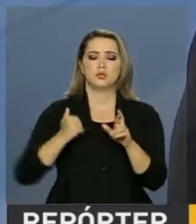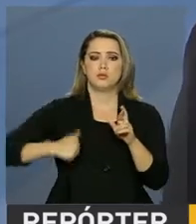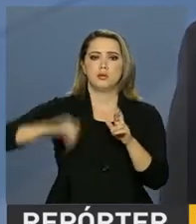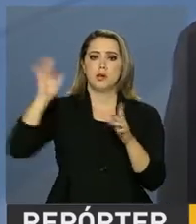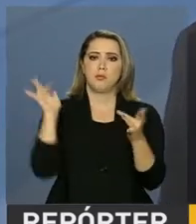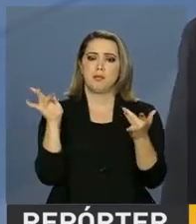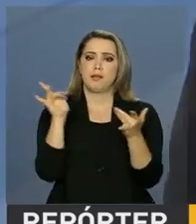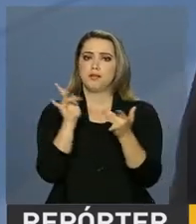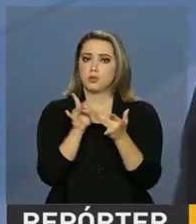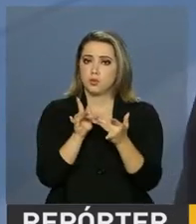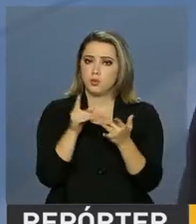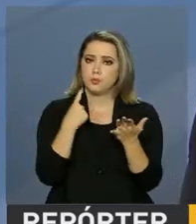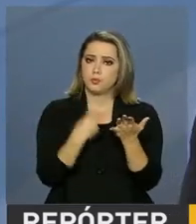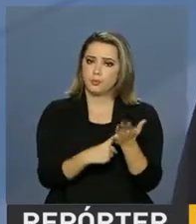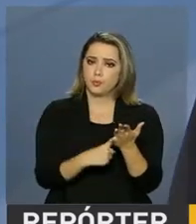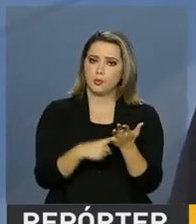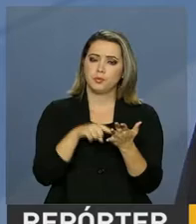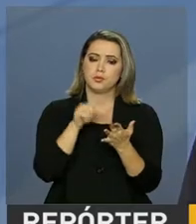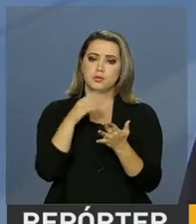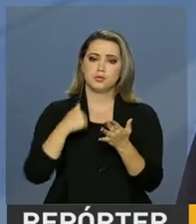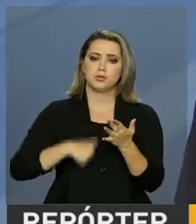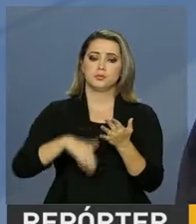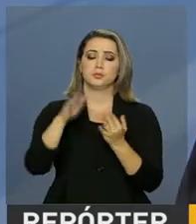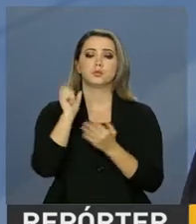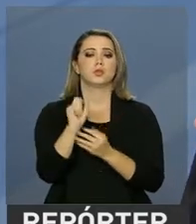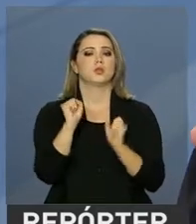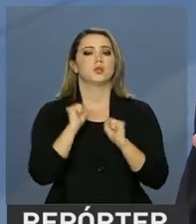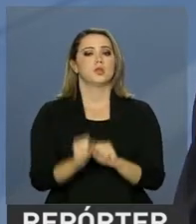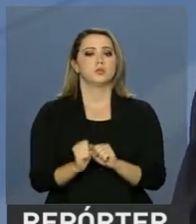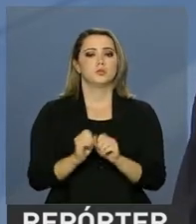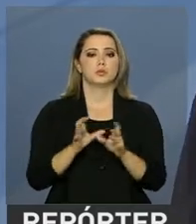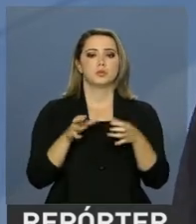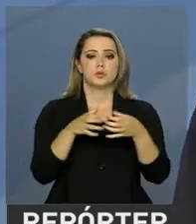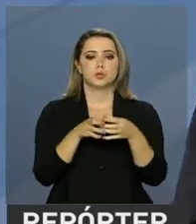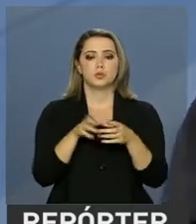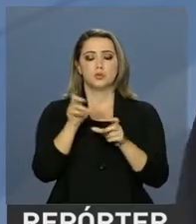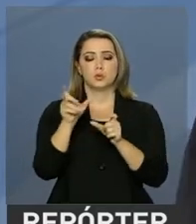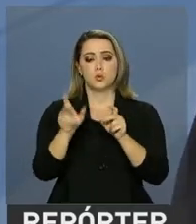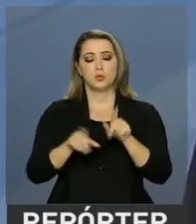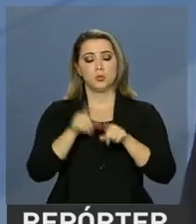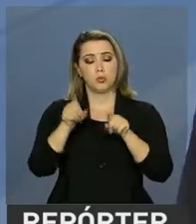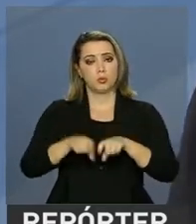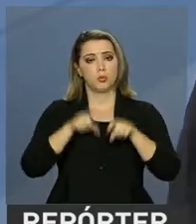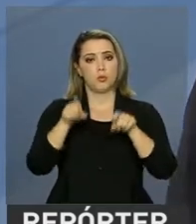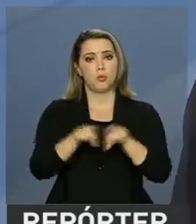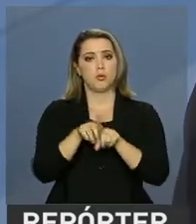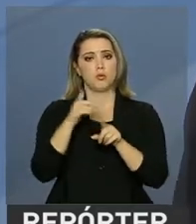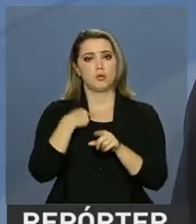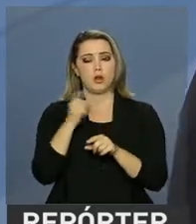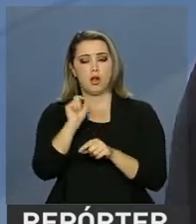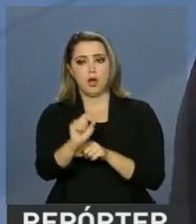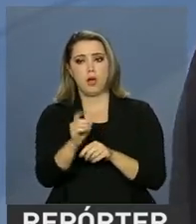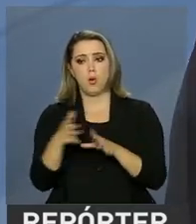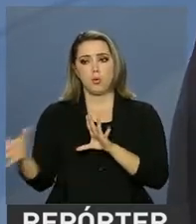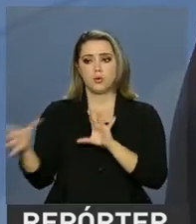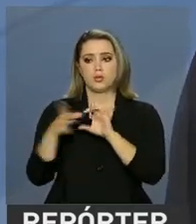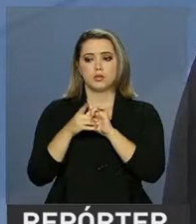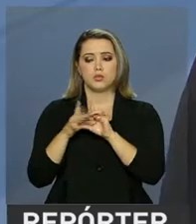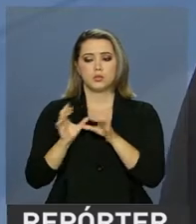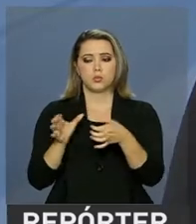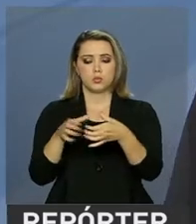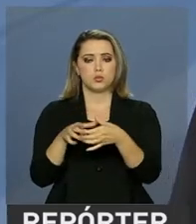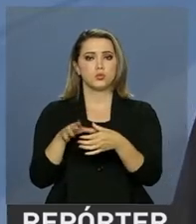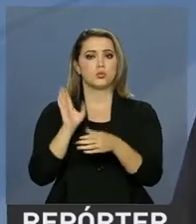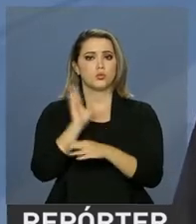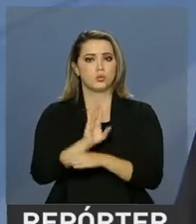visão mais notificações são e que permite que o produtor interaja com o padrinho madrinha e tem assim